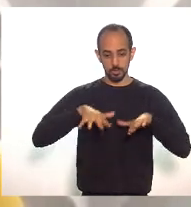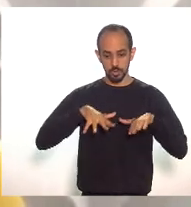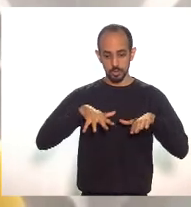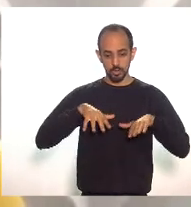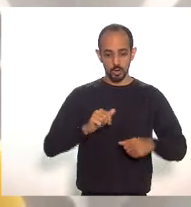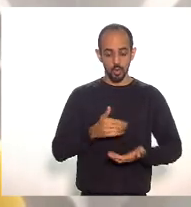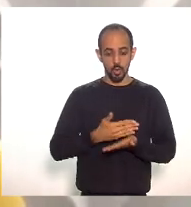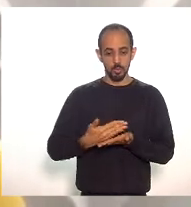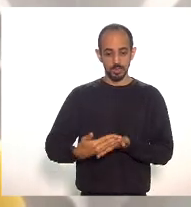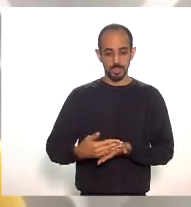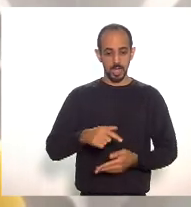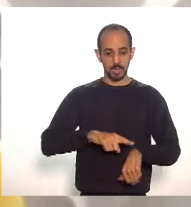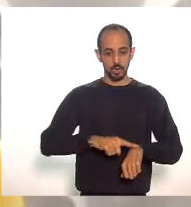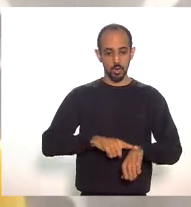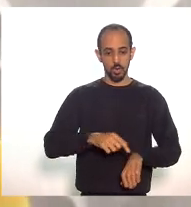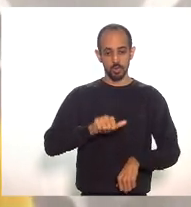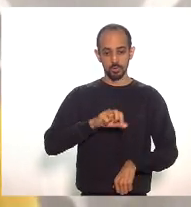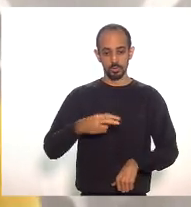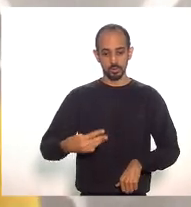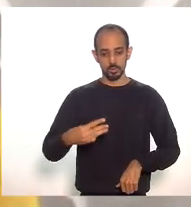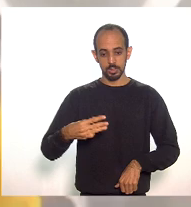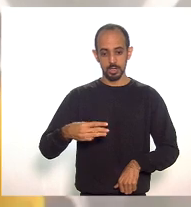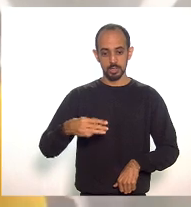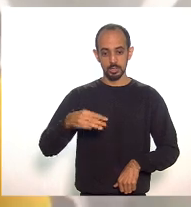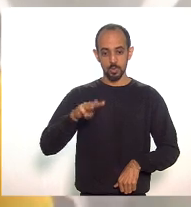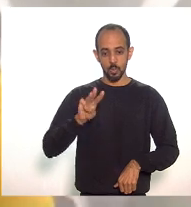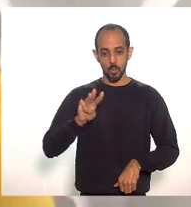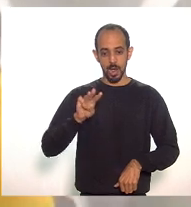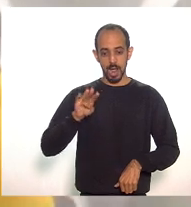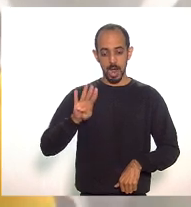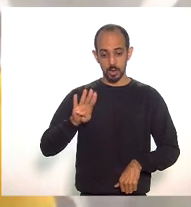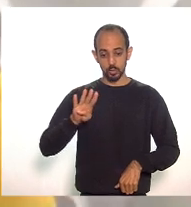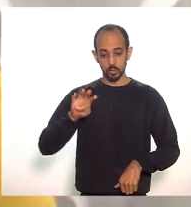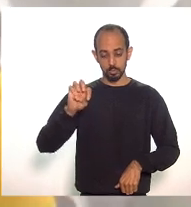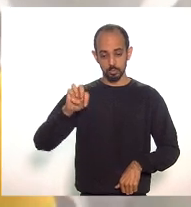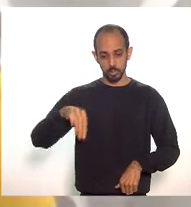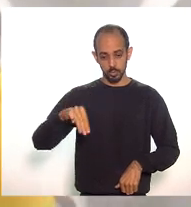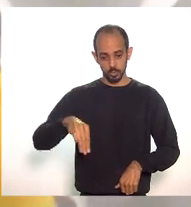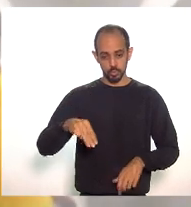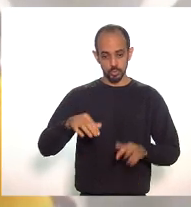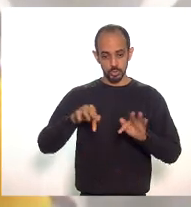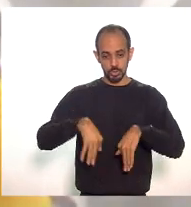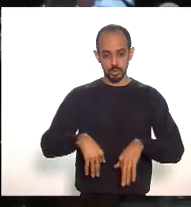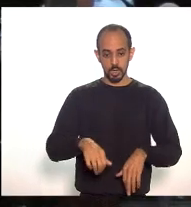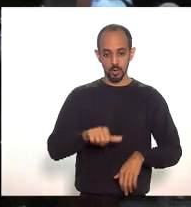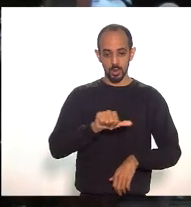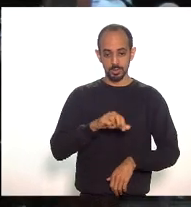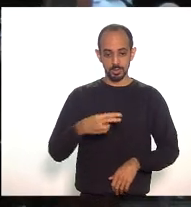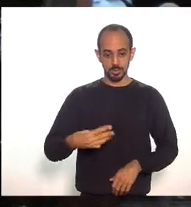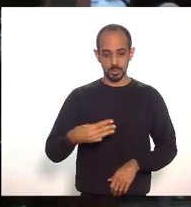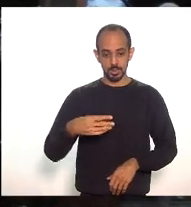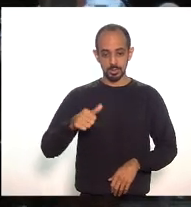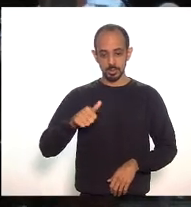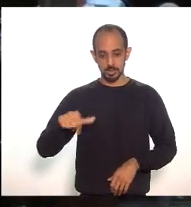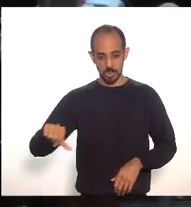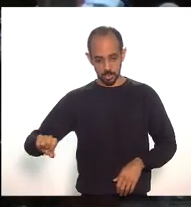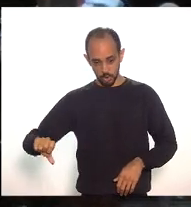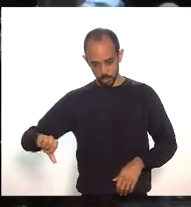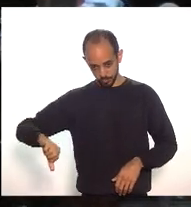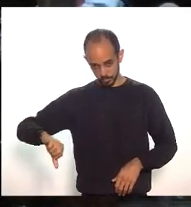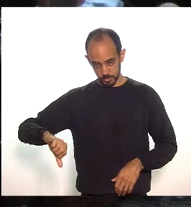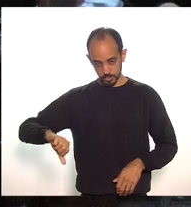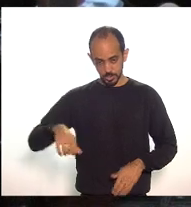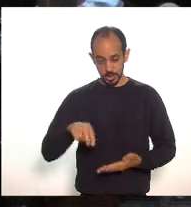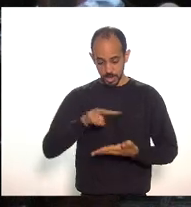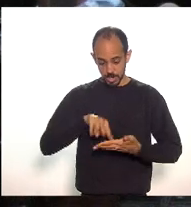iniciada as 13:04 encerrou seus 13:19 lida e